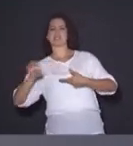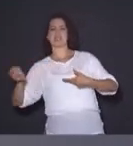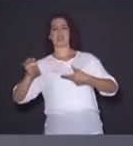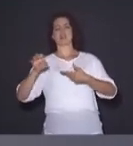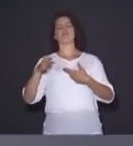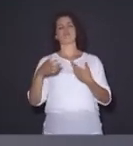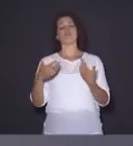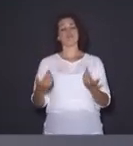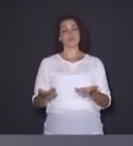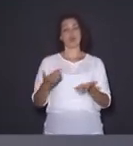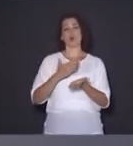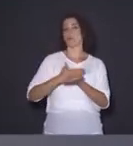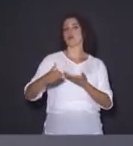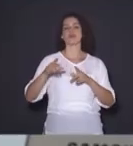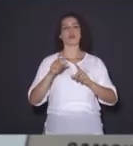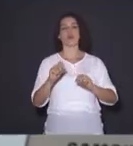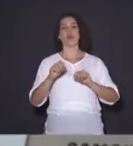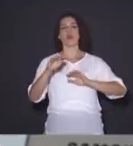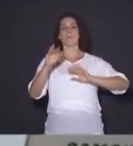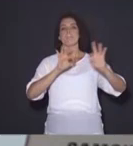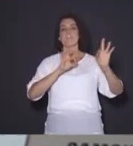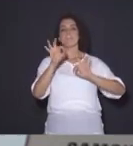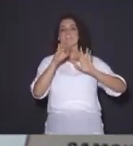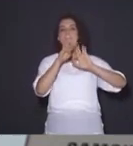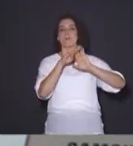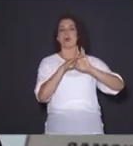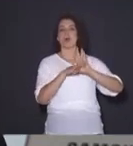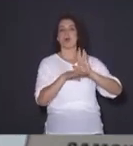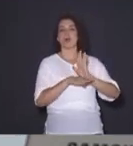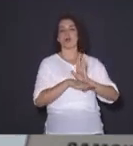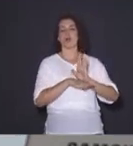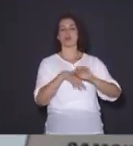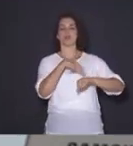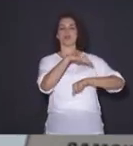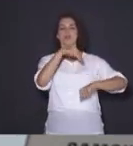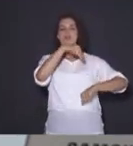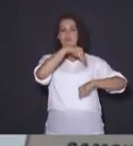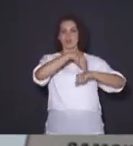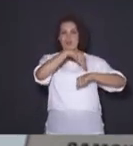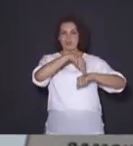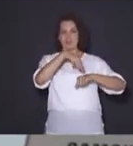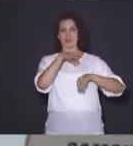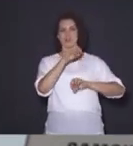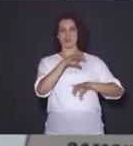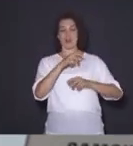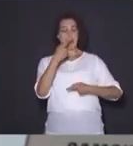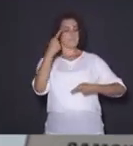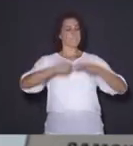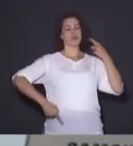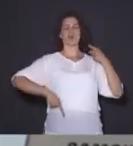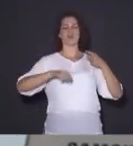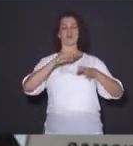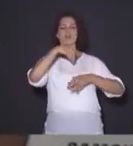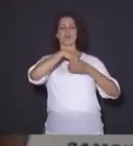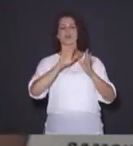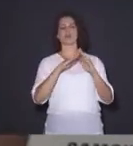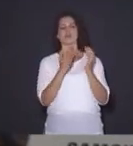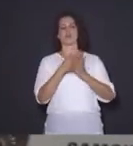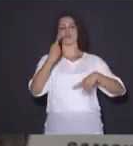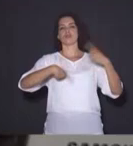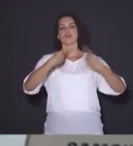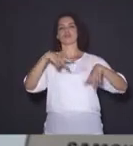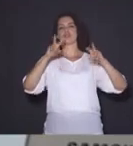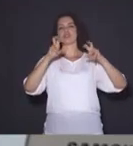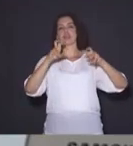planos municipais de educação que proibisse falar de gênero na escola né então é o plano de